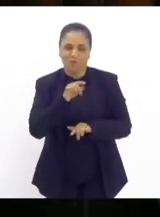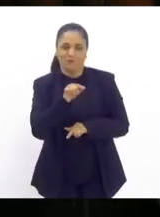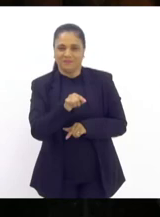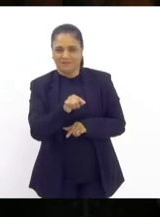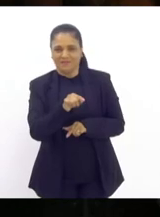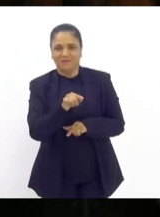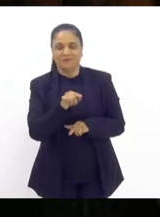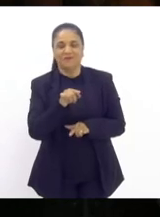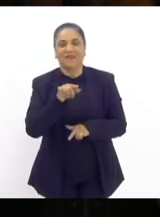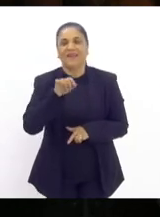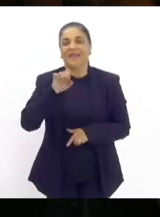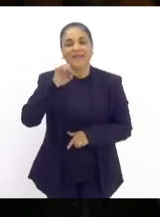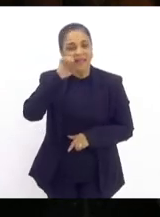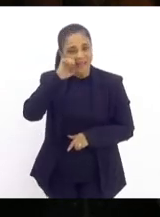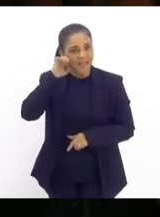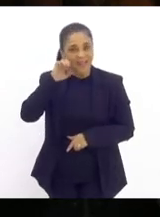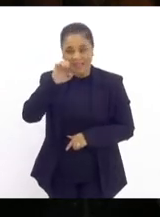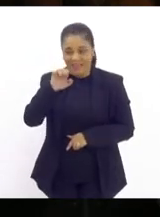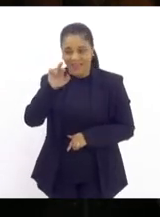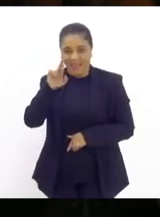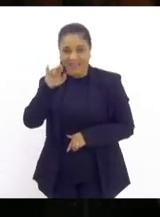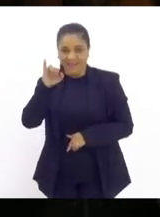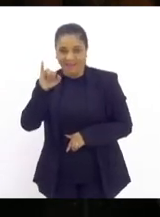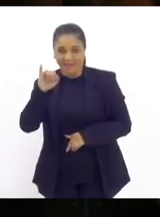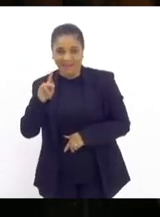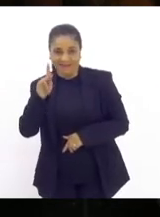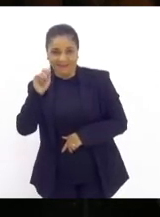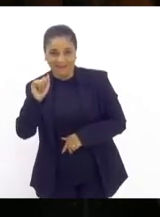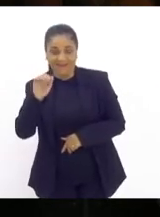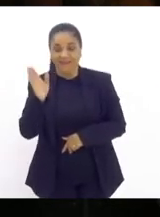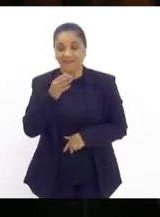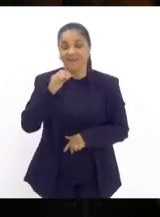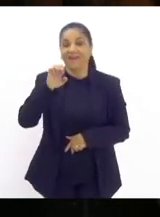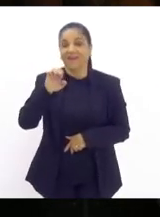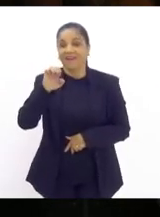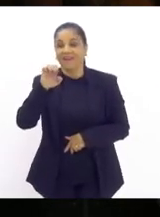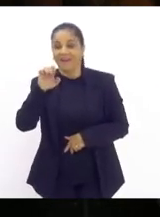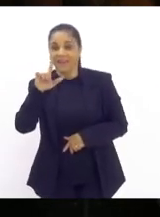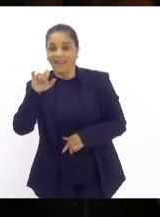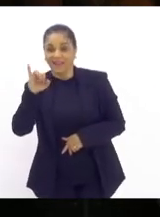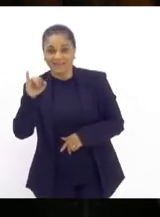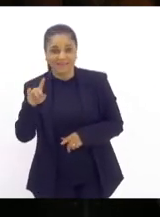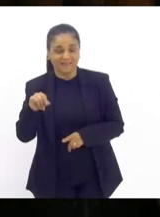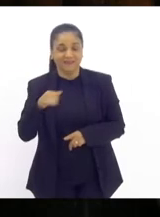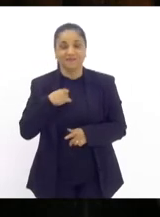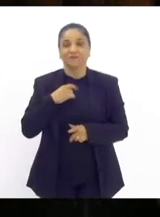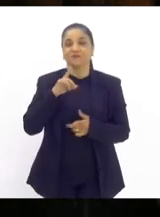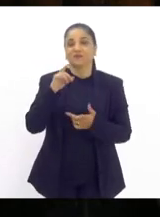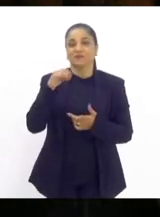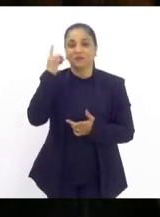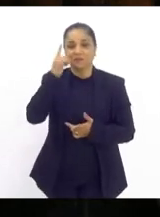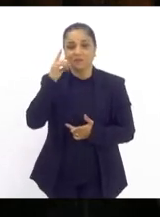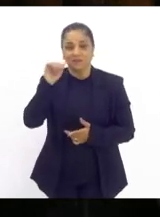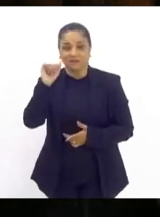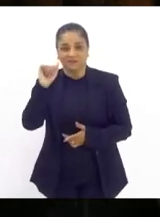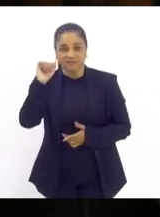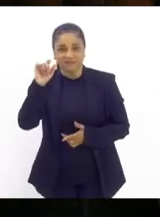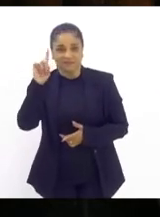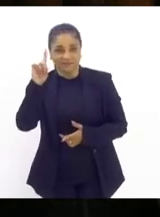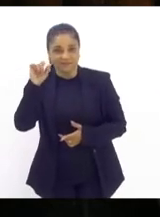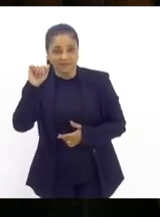deputada Érica deputada Dani deputada